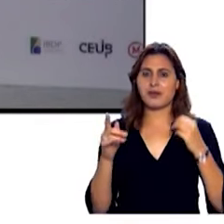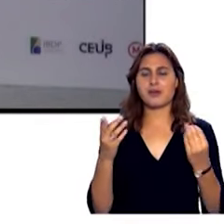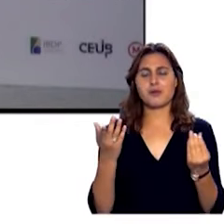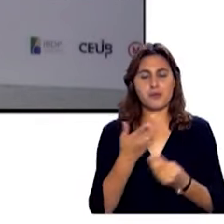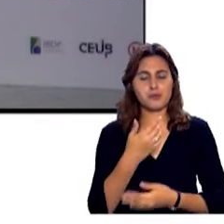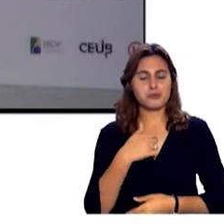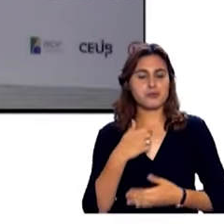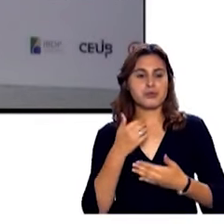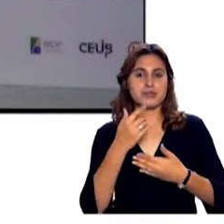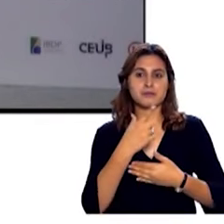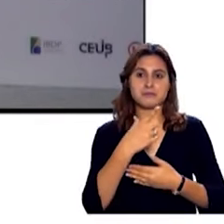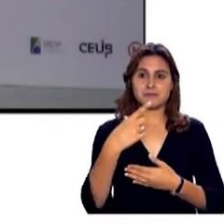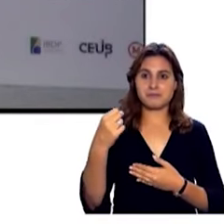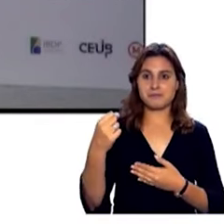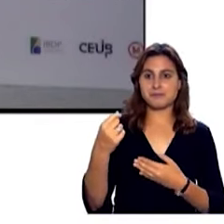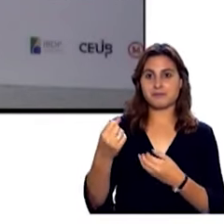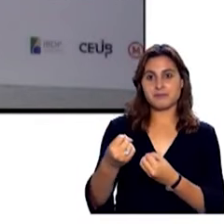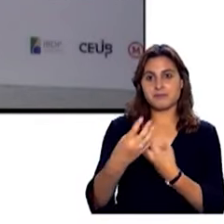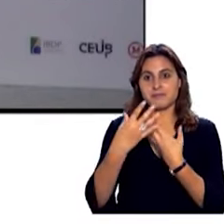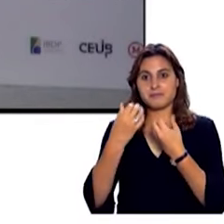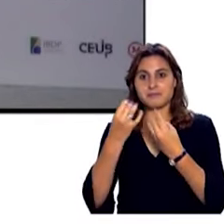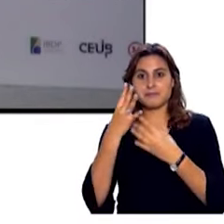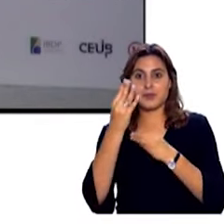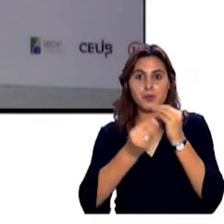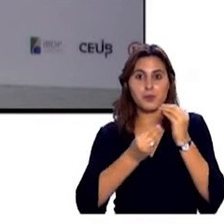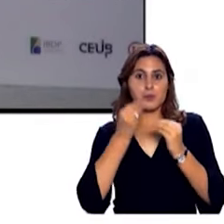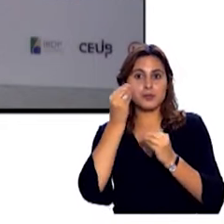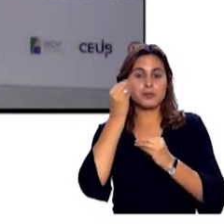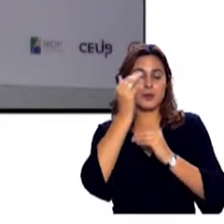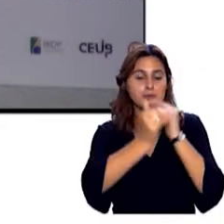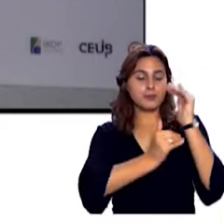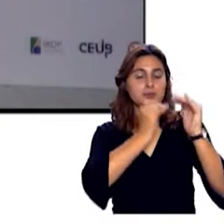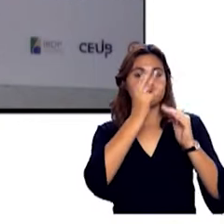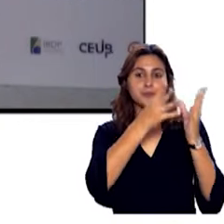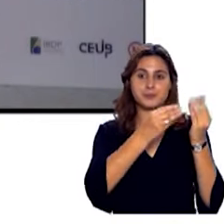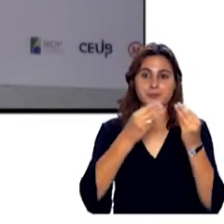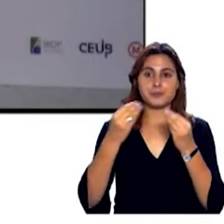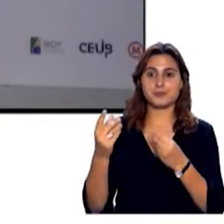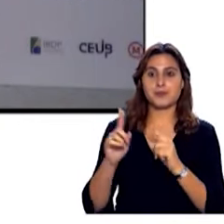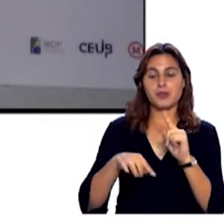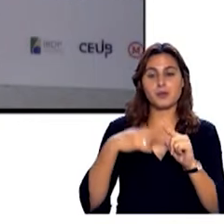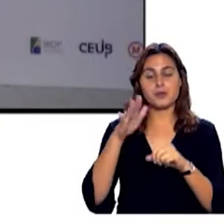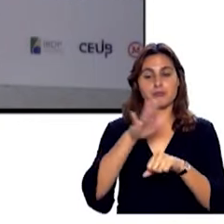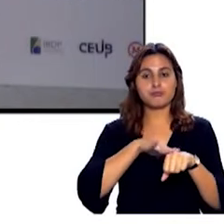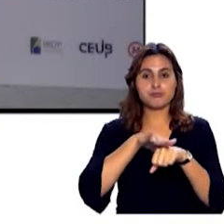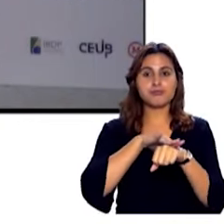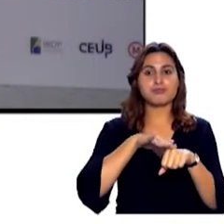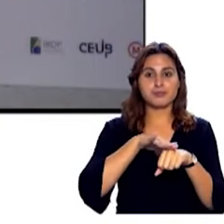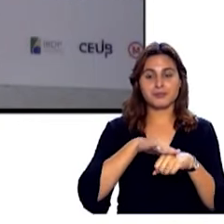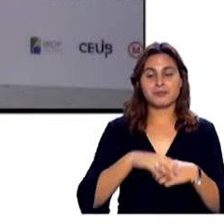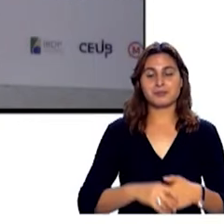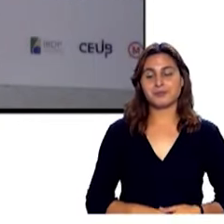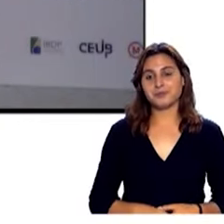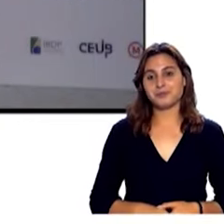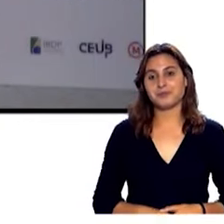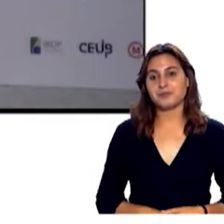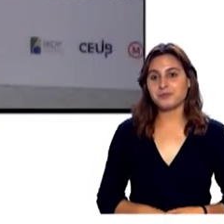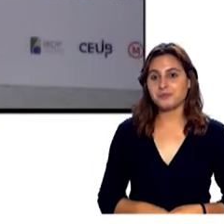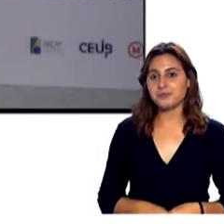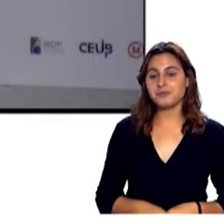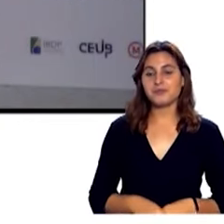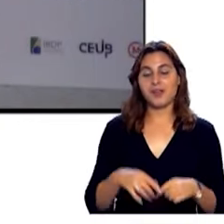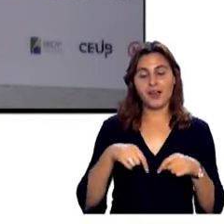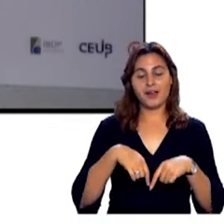mais acrescidos e com uma experiência muito melhor para podermos debater depois os filtros que serão implantados aqui no direito brasileiro